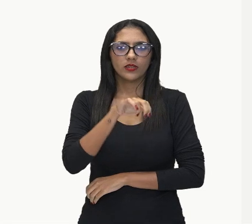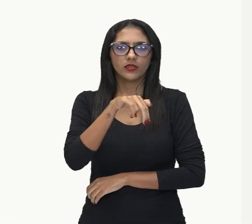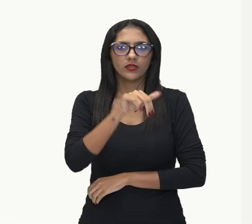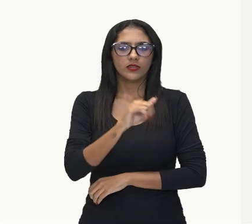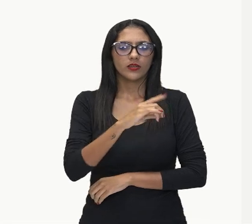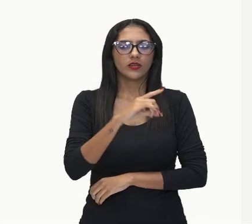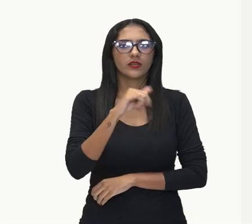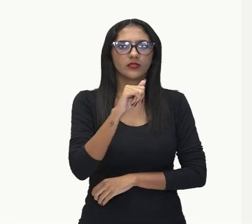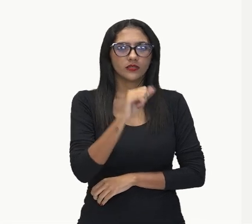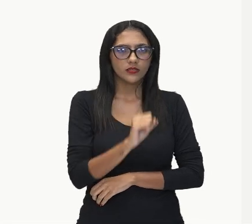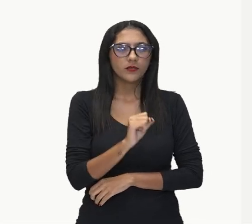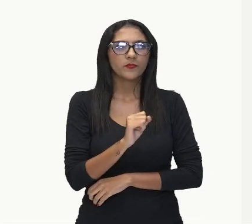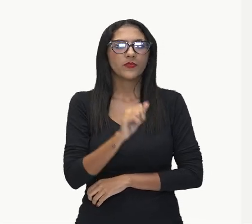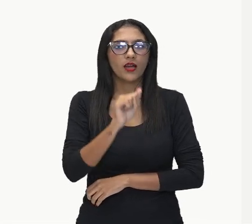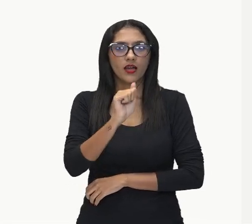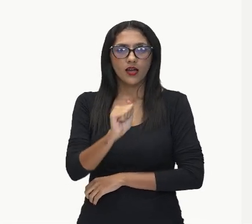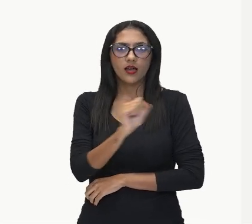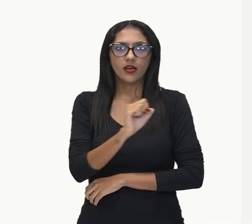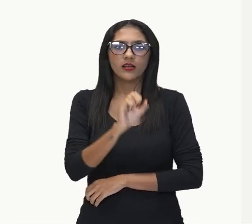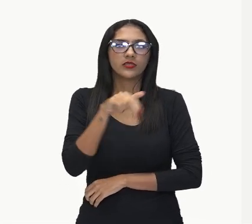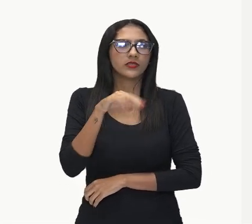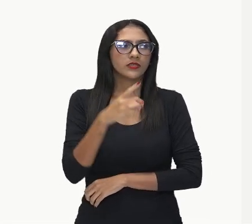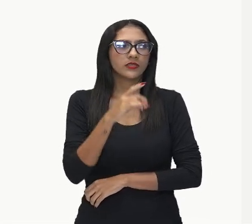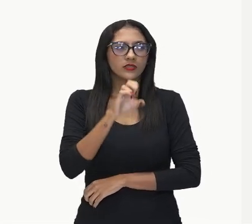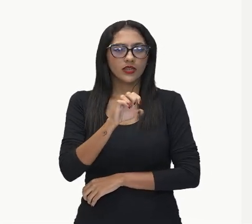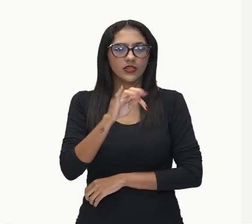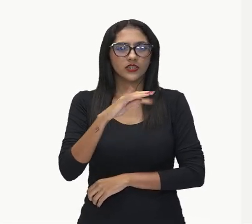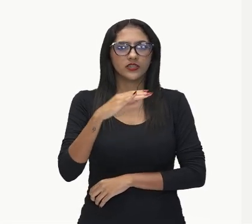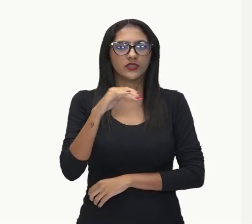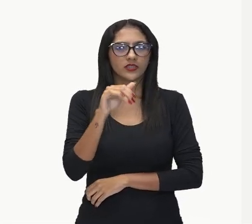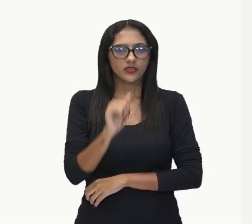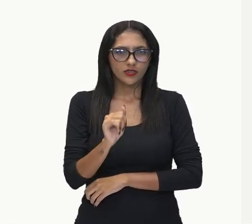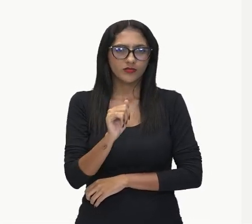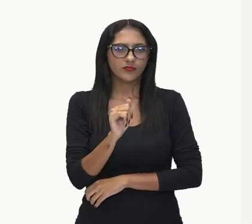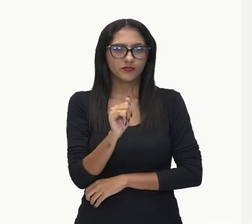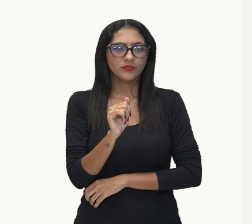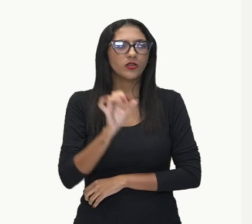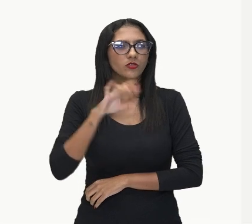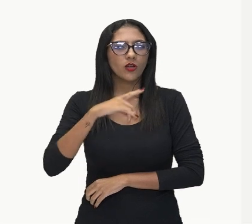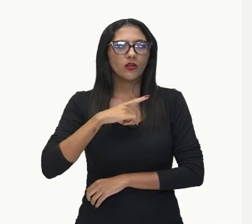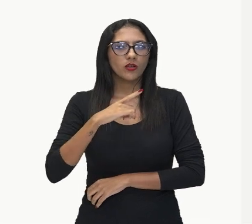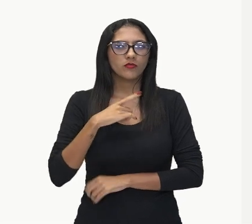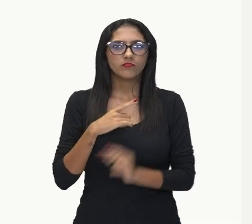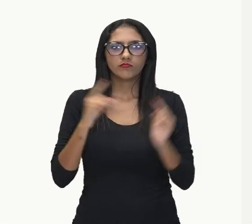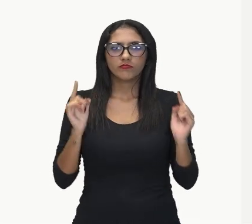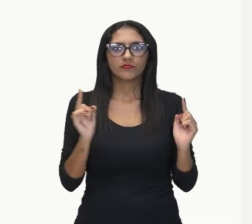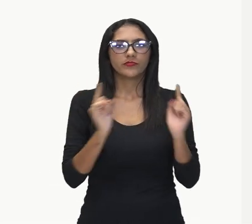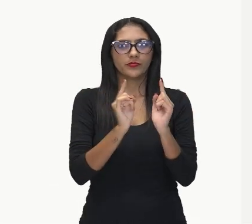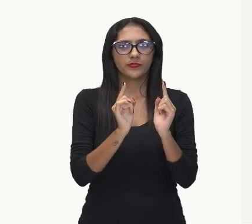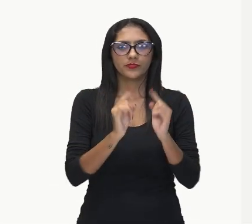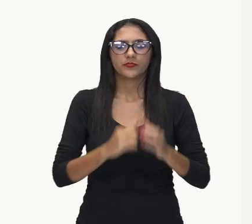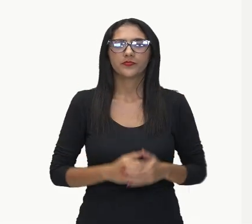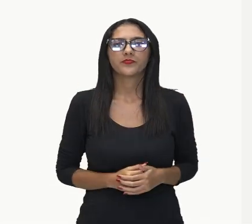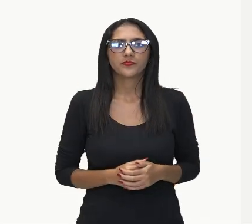Assindética. Vou abreviar aqui, tá bom, gente? Senão vamos demorar bastante. Segunda oração,